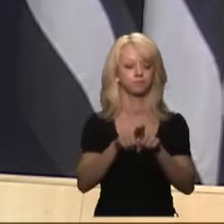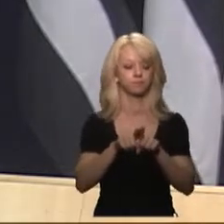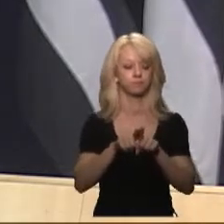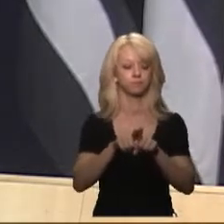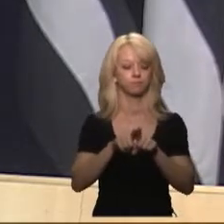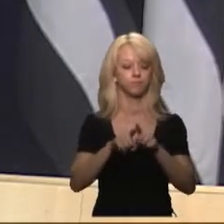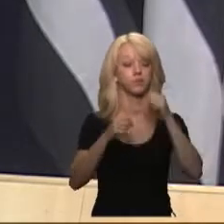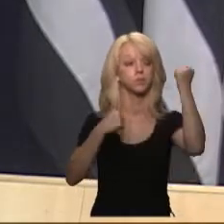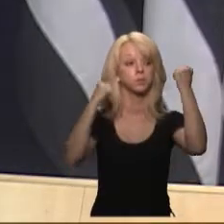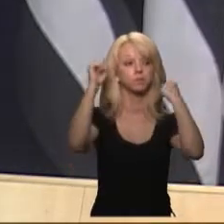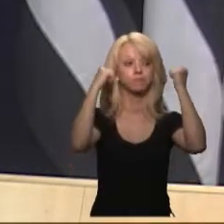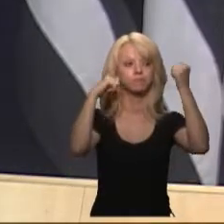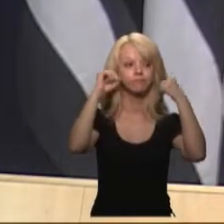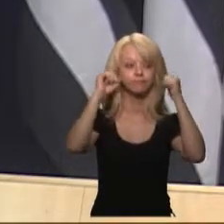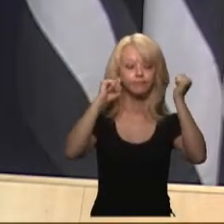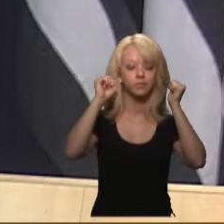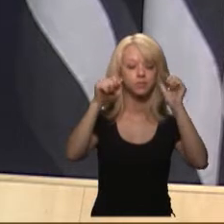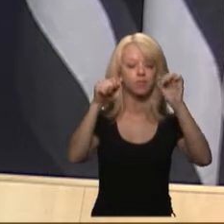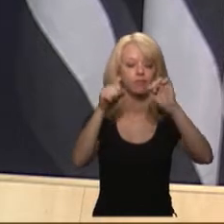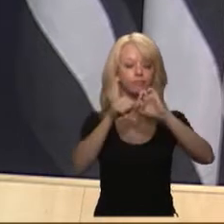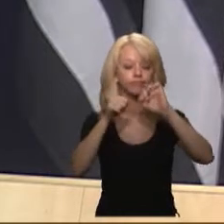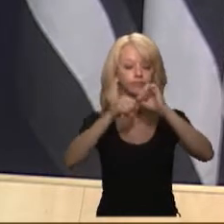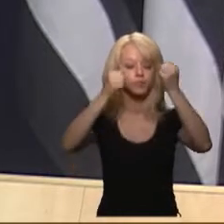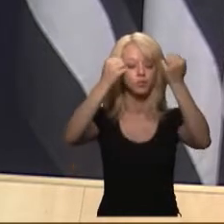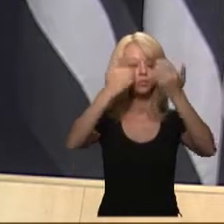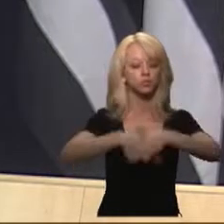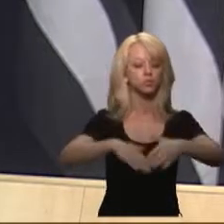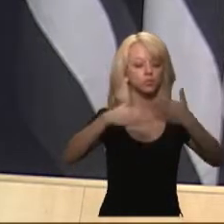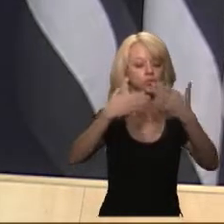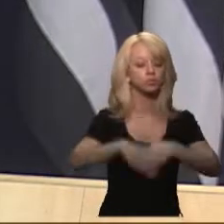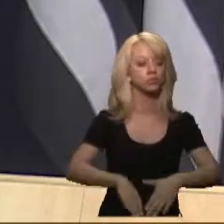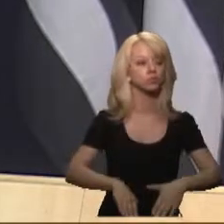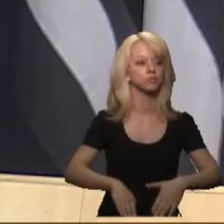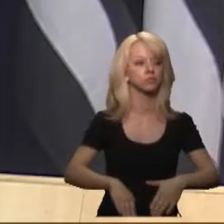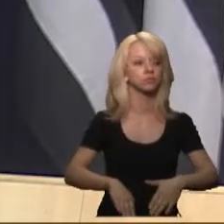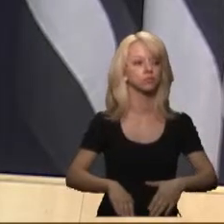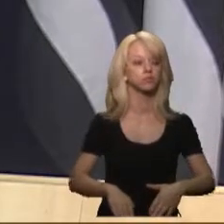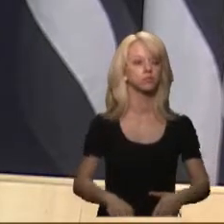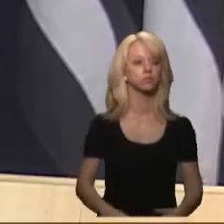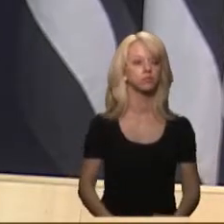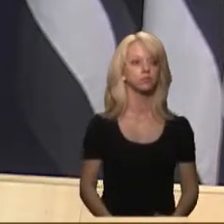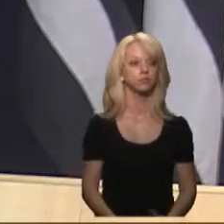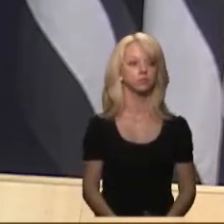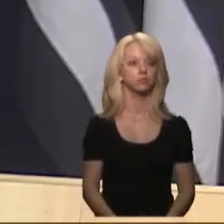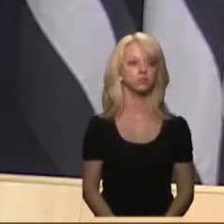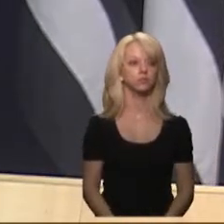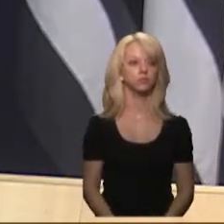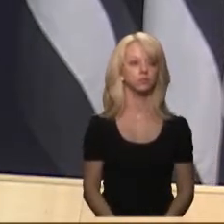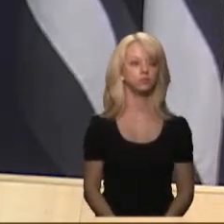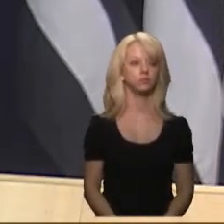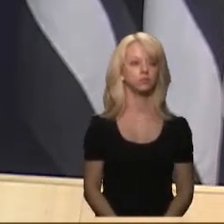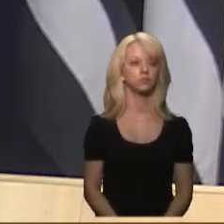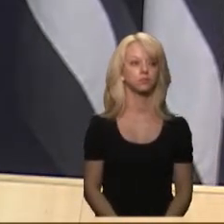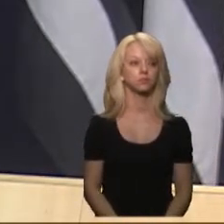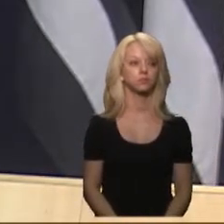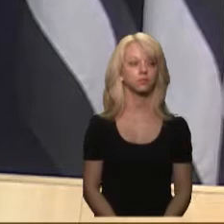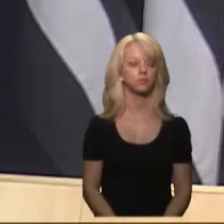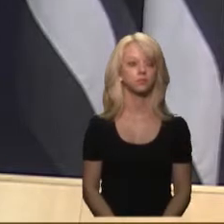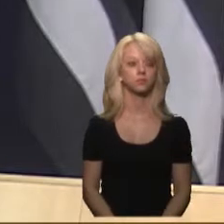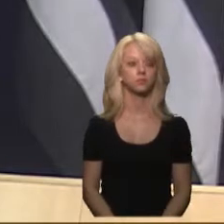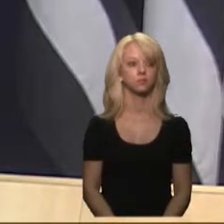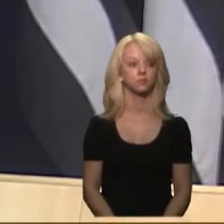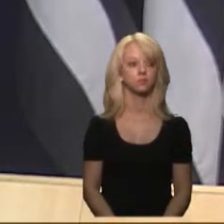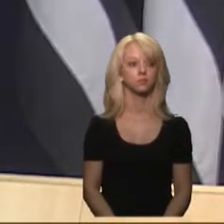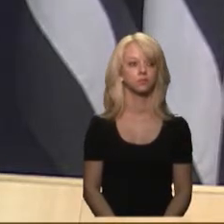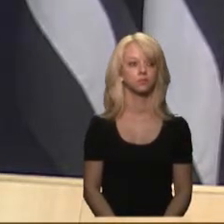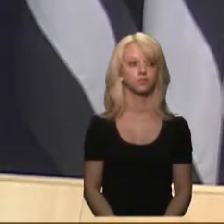que prever, dentro dos editais, um mecanismo para que as pessoas que não tenham recurso para pagar sua taxa